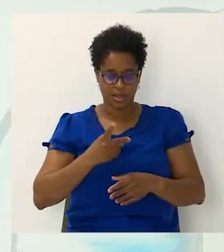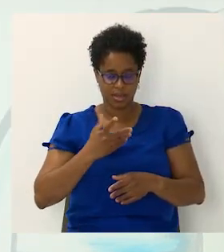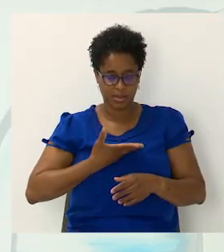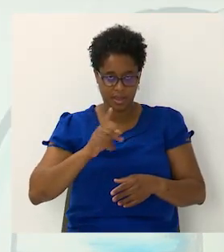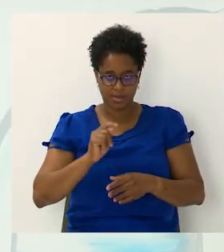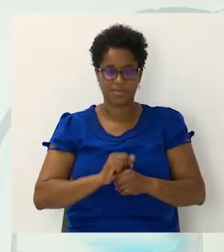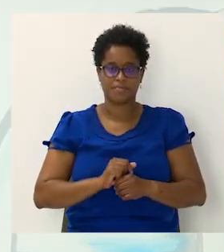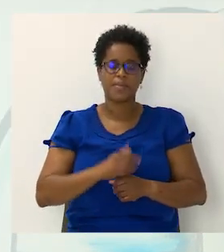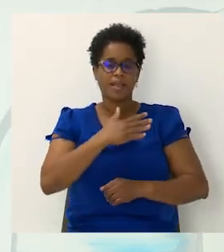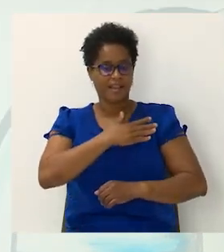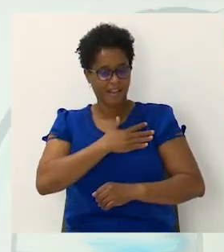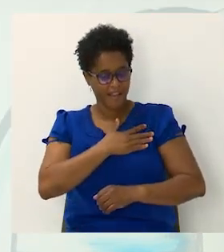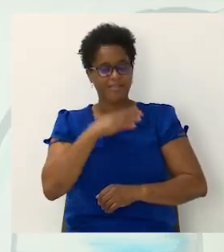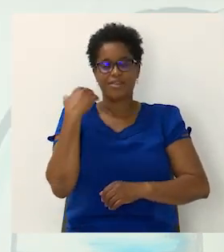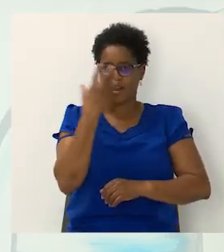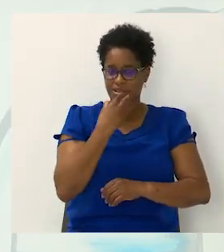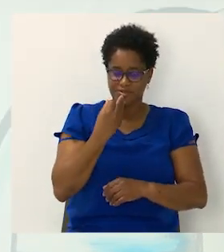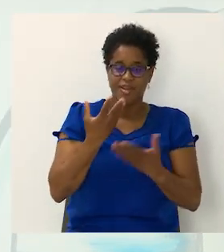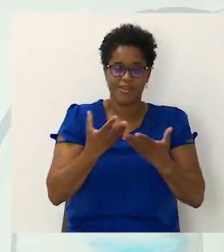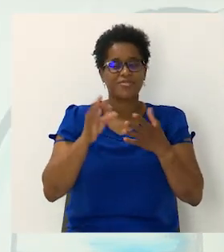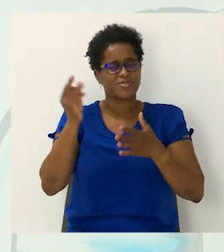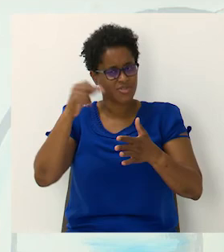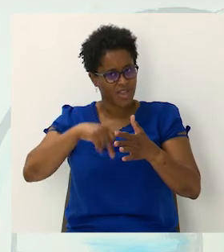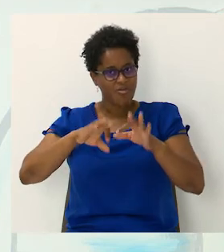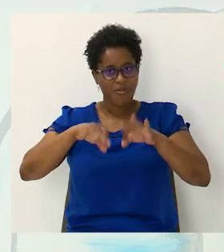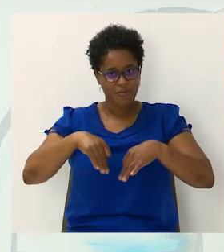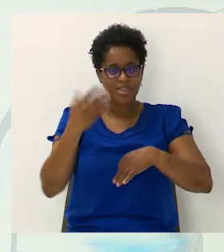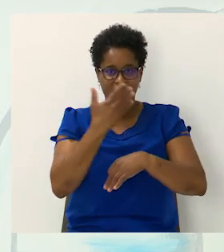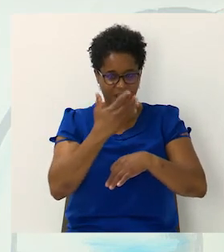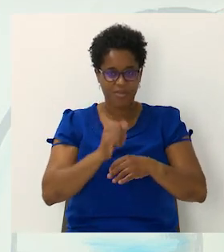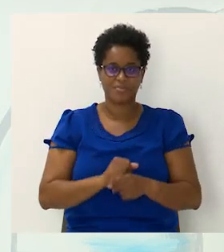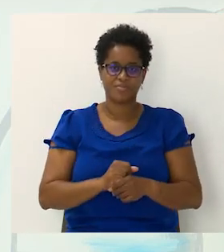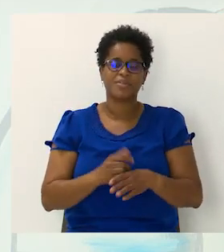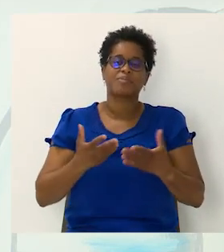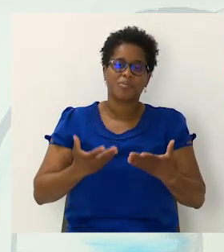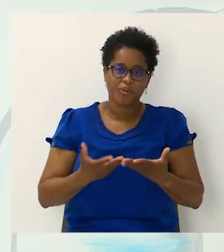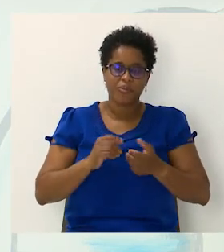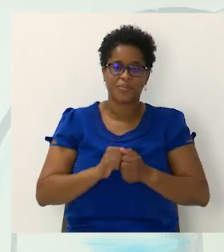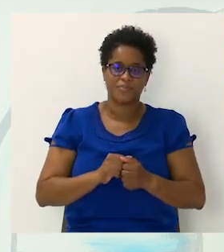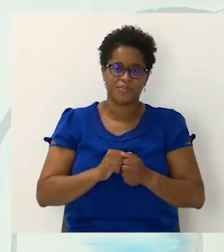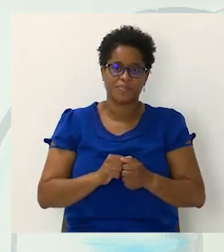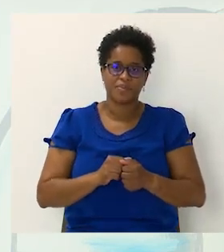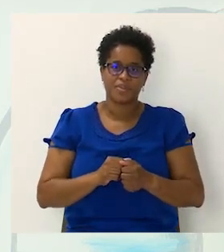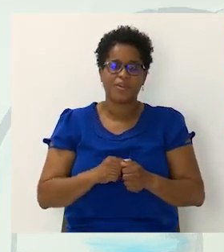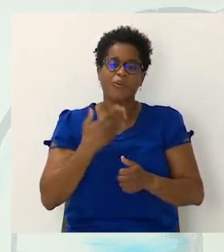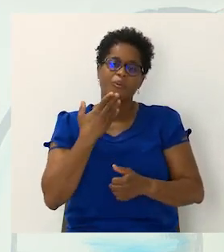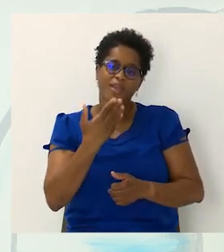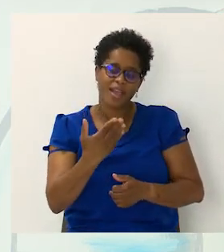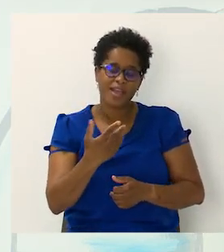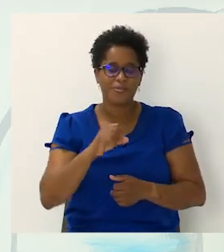alunos, chegamos mesmo ao fim da nossa aula. Por isso, o meu muito